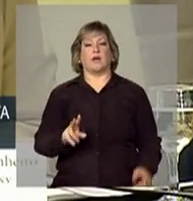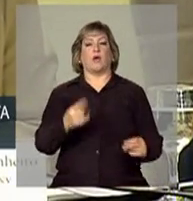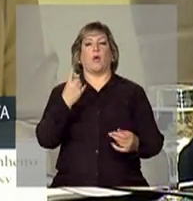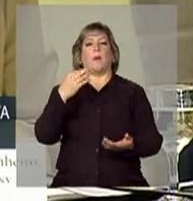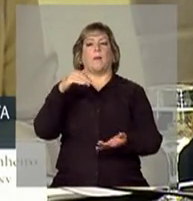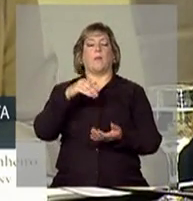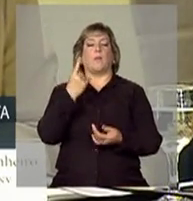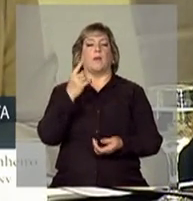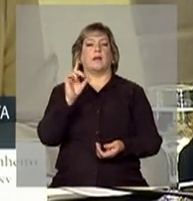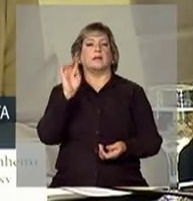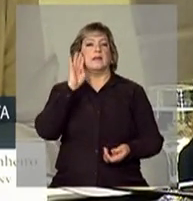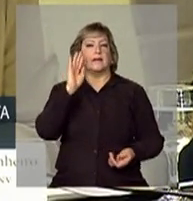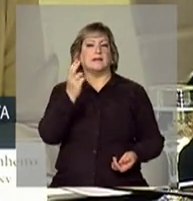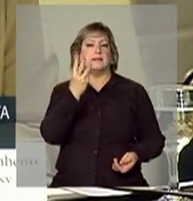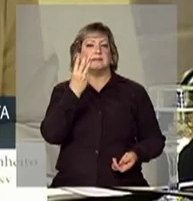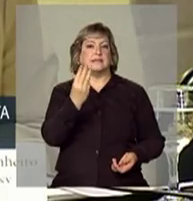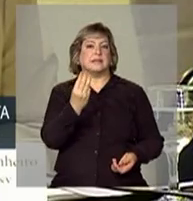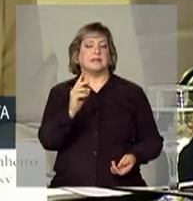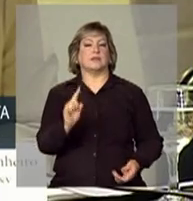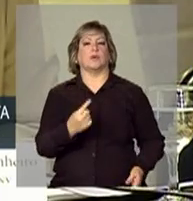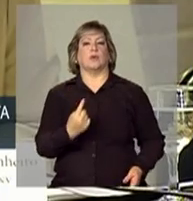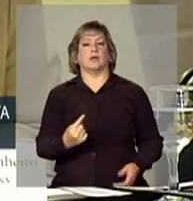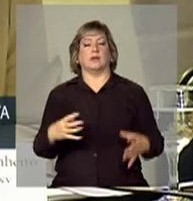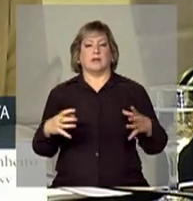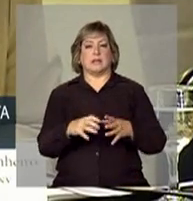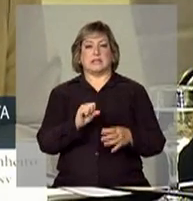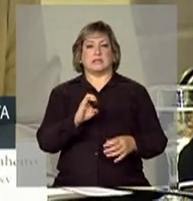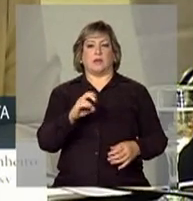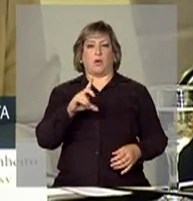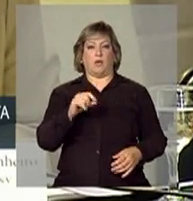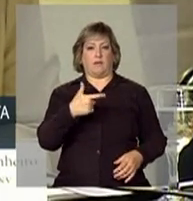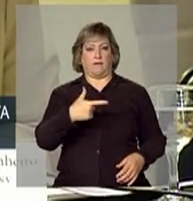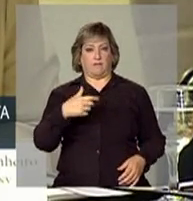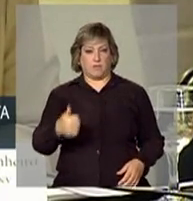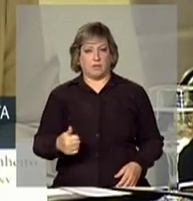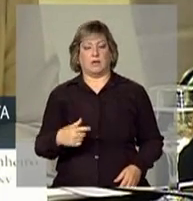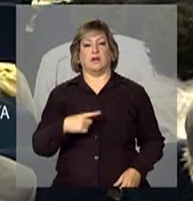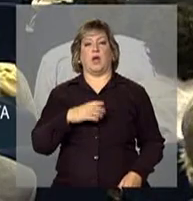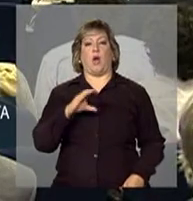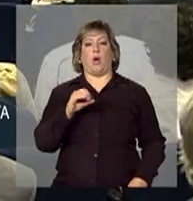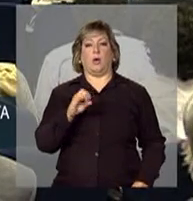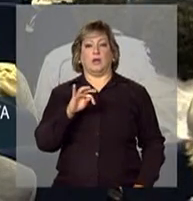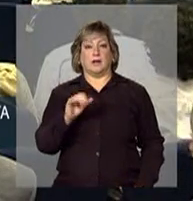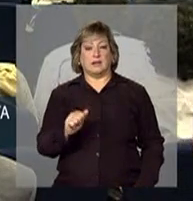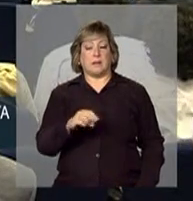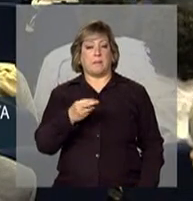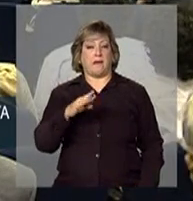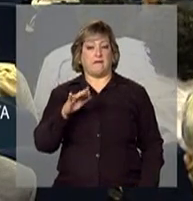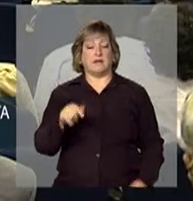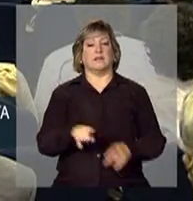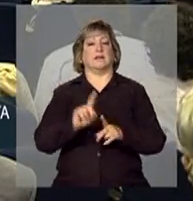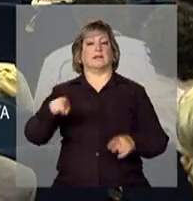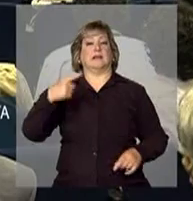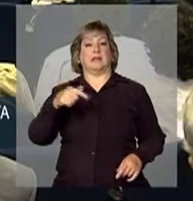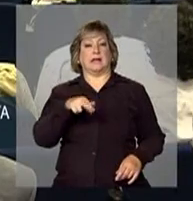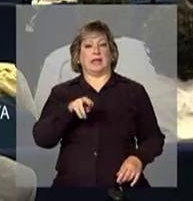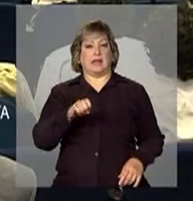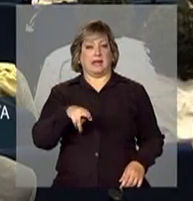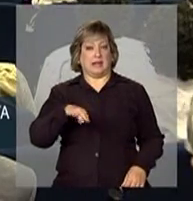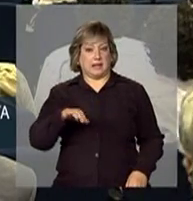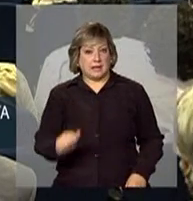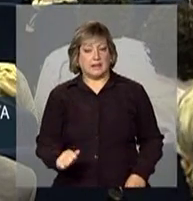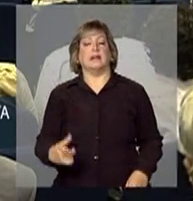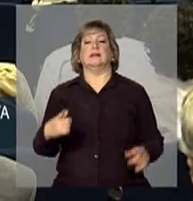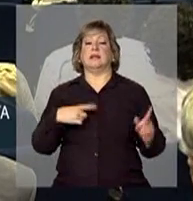únicas comissões da verdade no século XXI, as outras são da Costa do Marfim e do Quênia, tem a possibilidade de todas